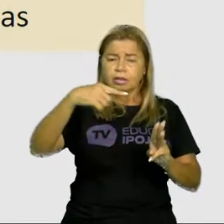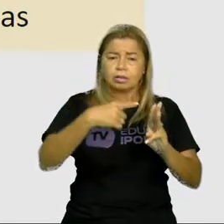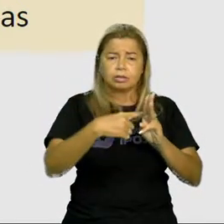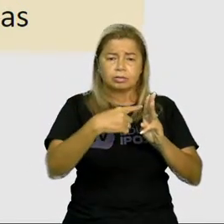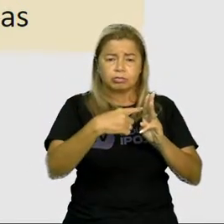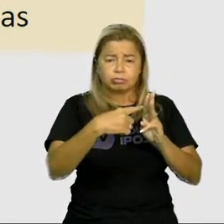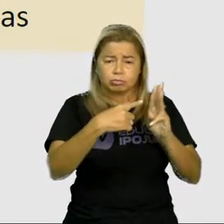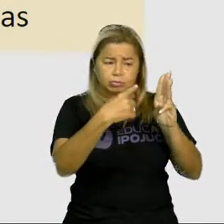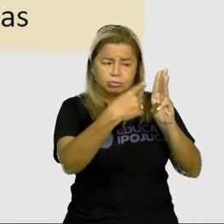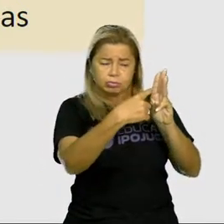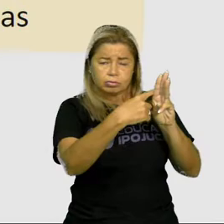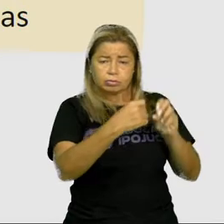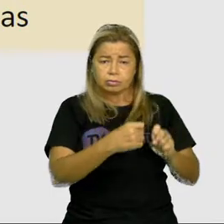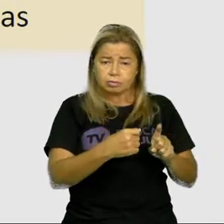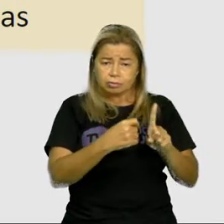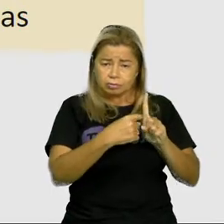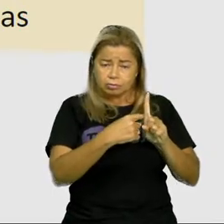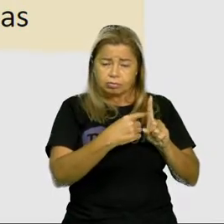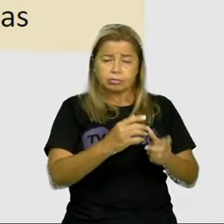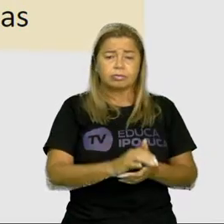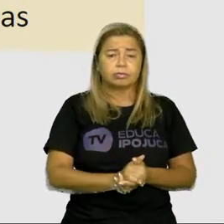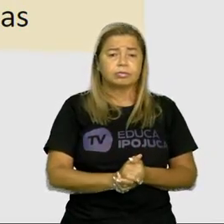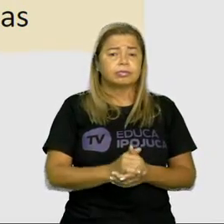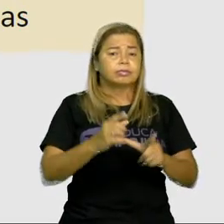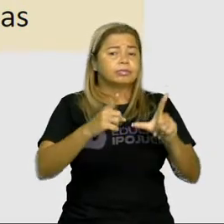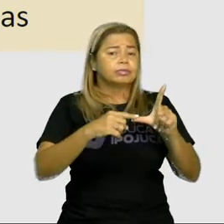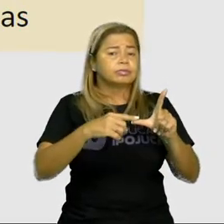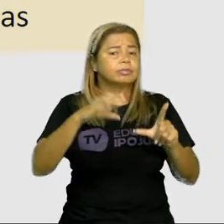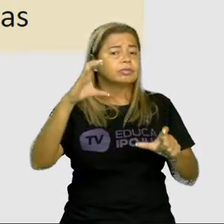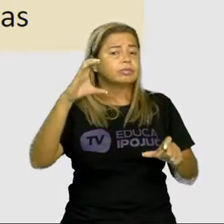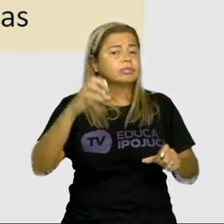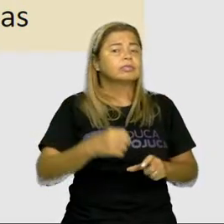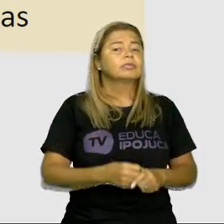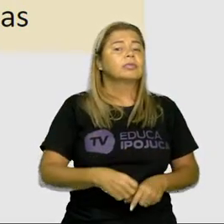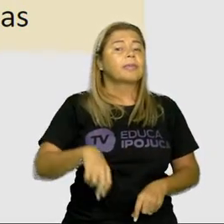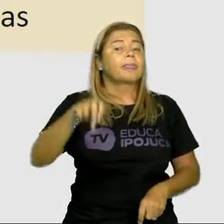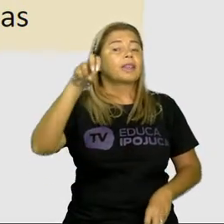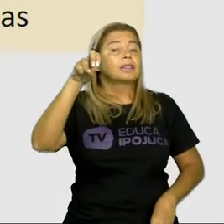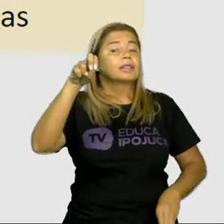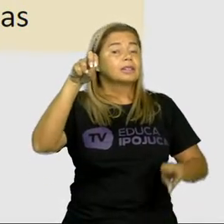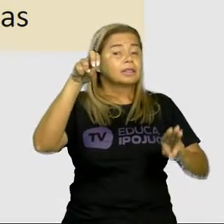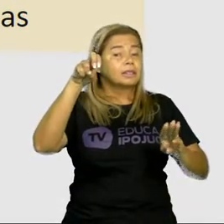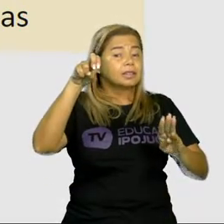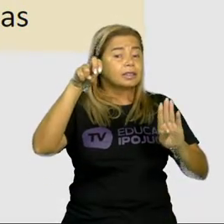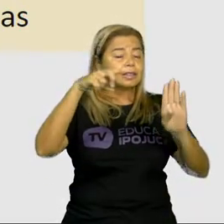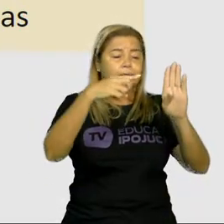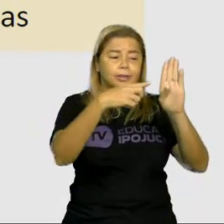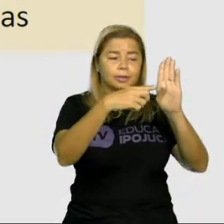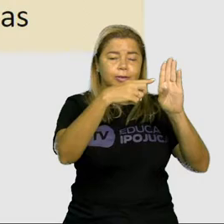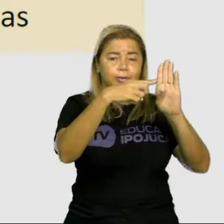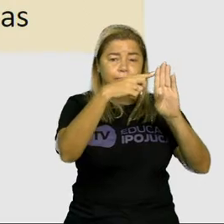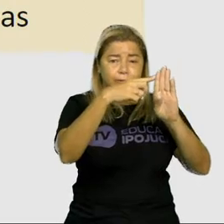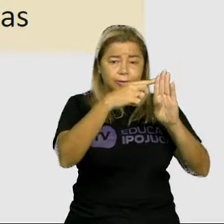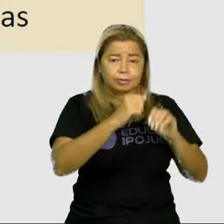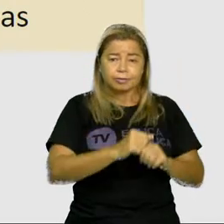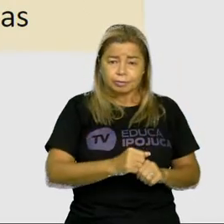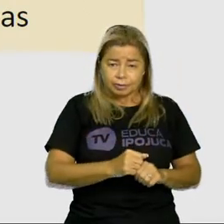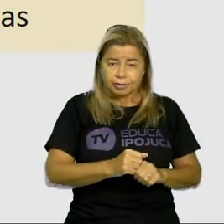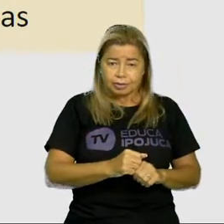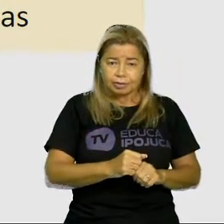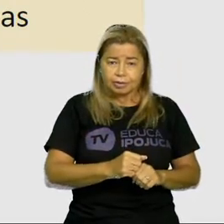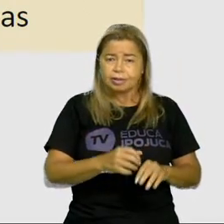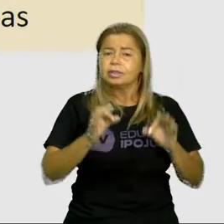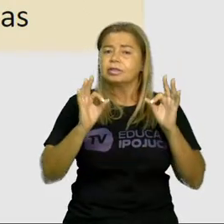não. Letra C, 5 unidades de milhar, 4 centenas mais 7 dezenas.